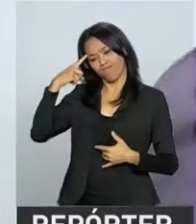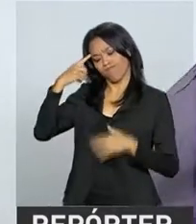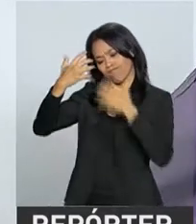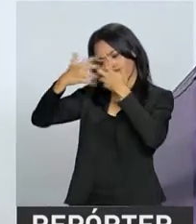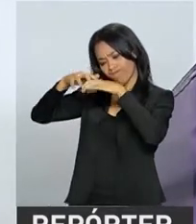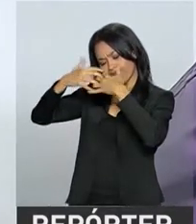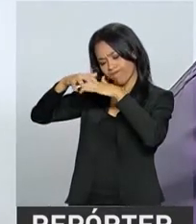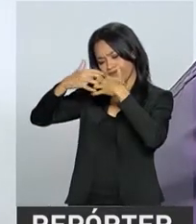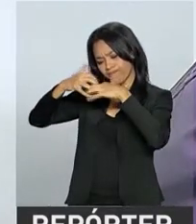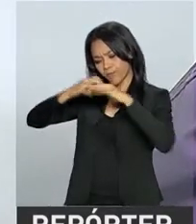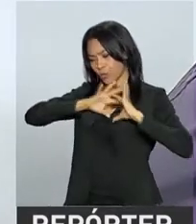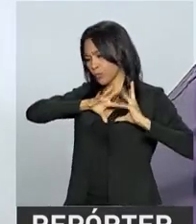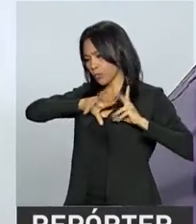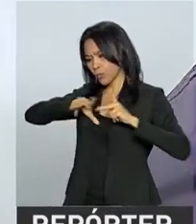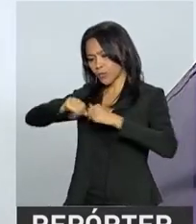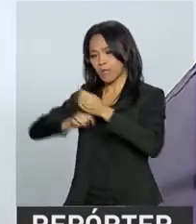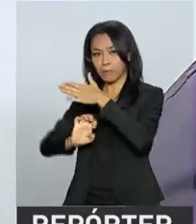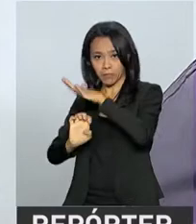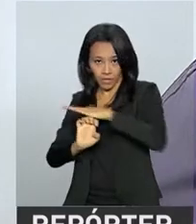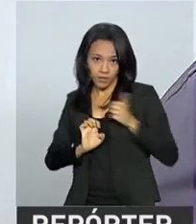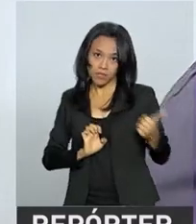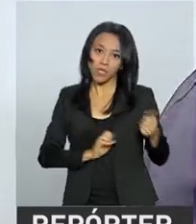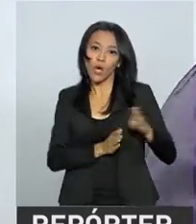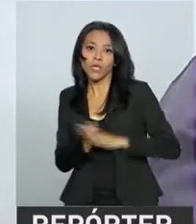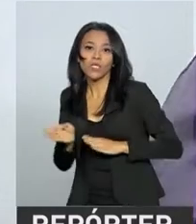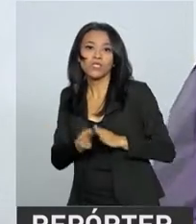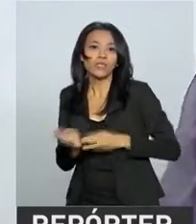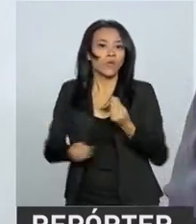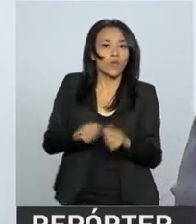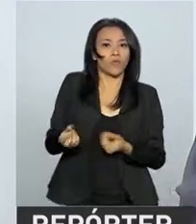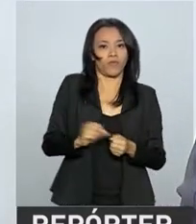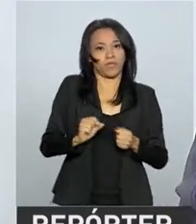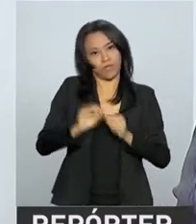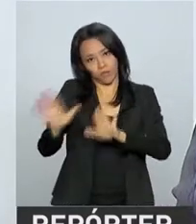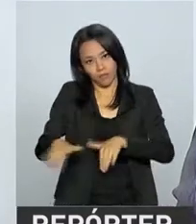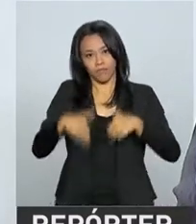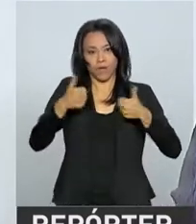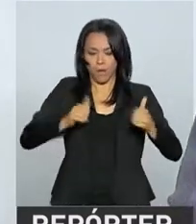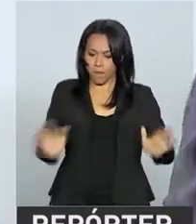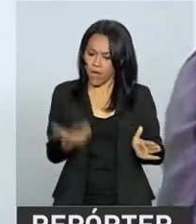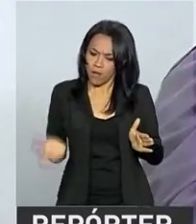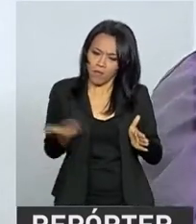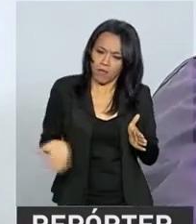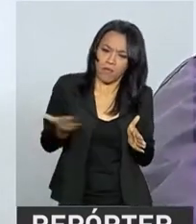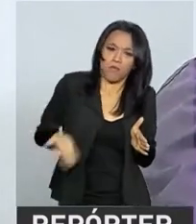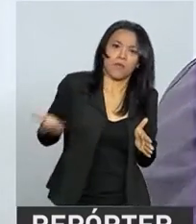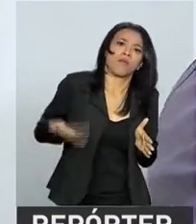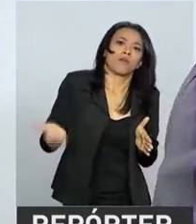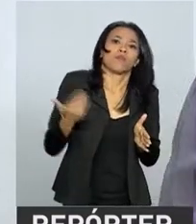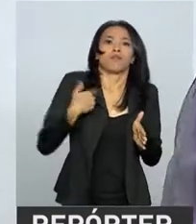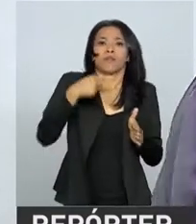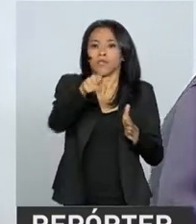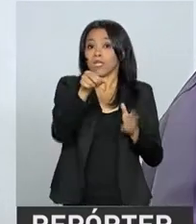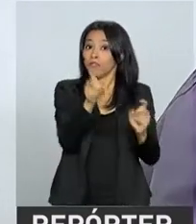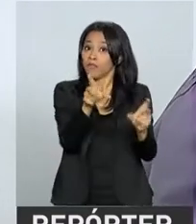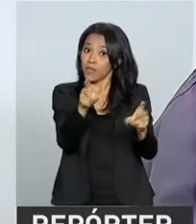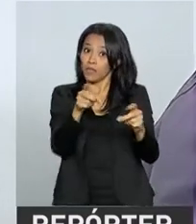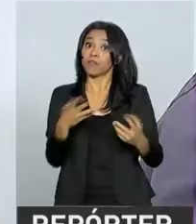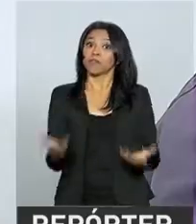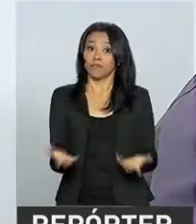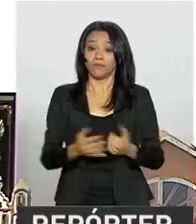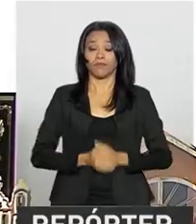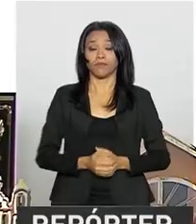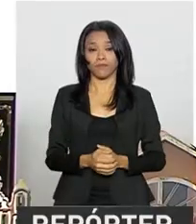diagnóstico total da empresa e pra gente poder fazer a nossa produção de acordo com o que eu vendo de acordo com a nossa